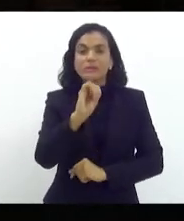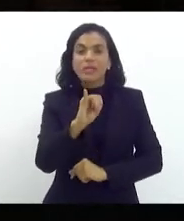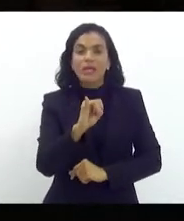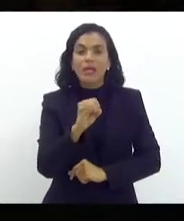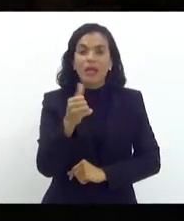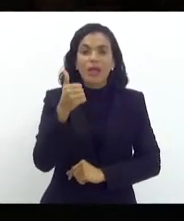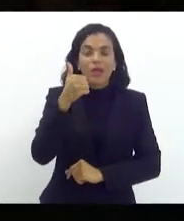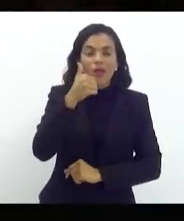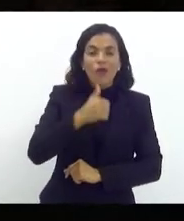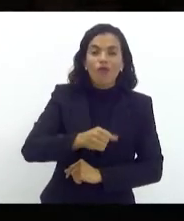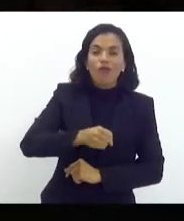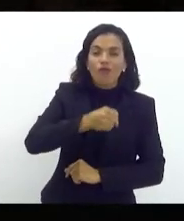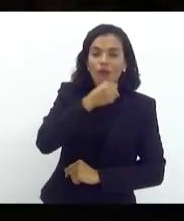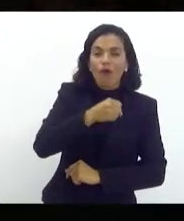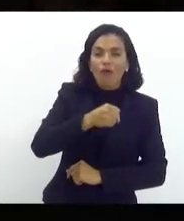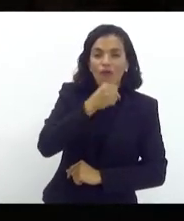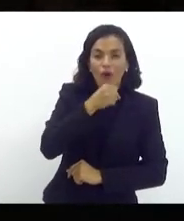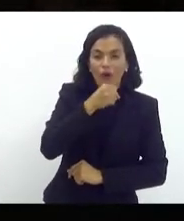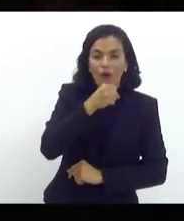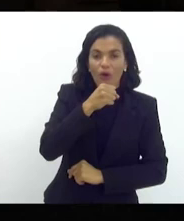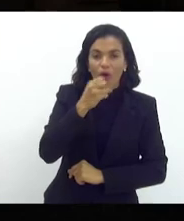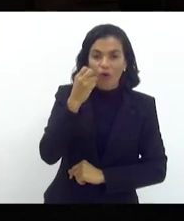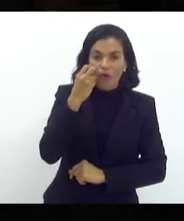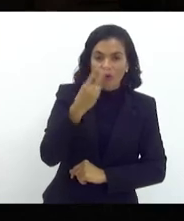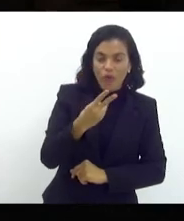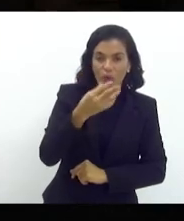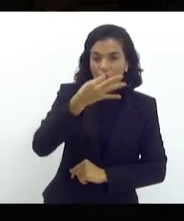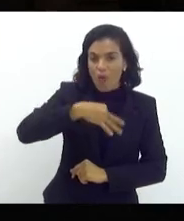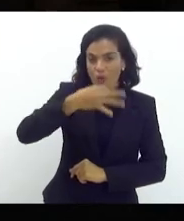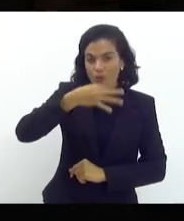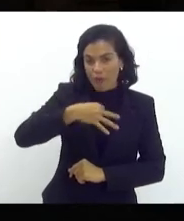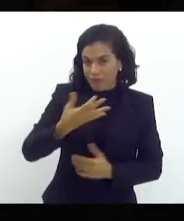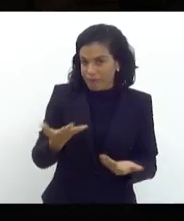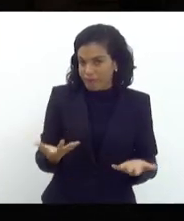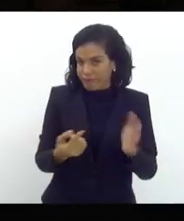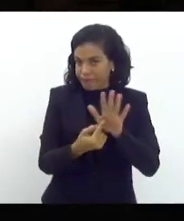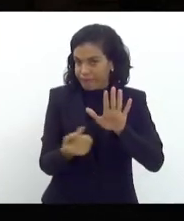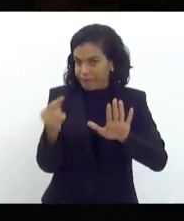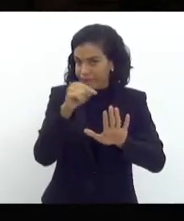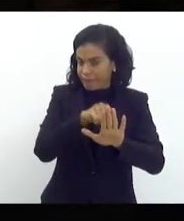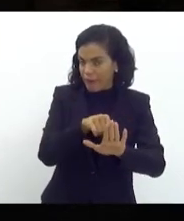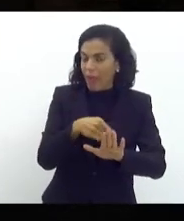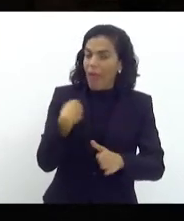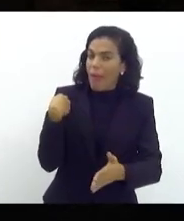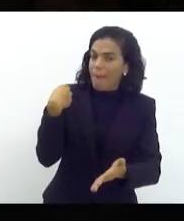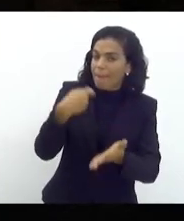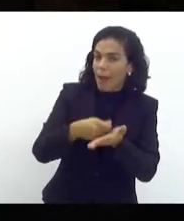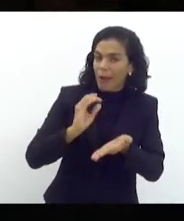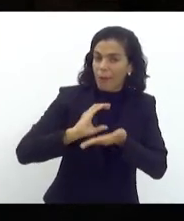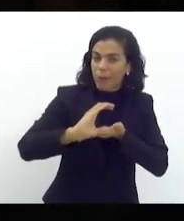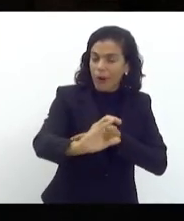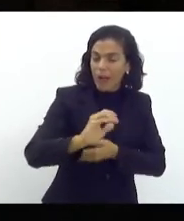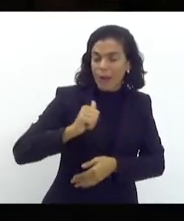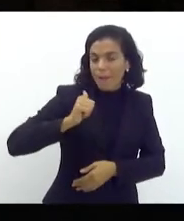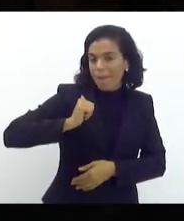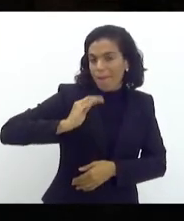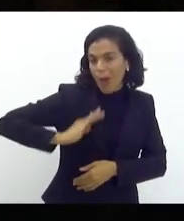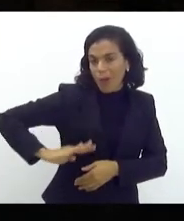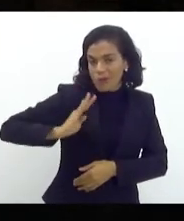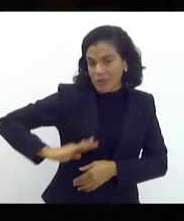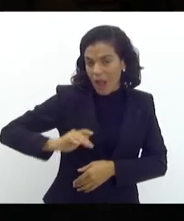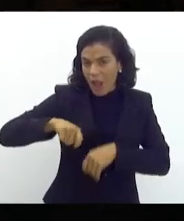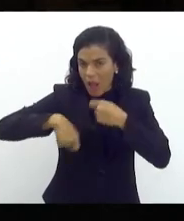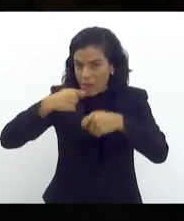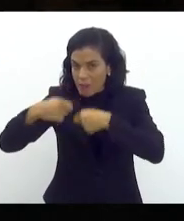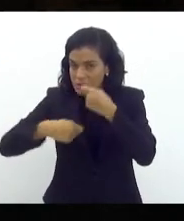viu uma uva que é pagar a bolsa alimentação de míseros